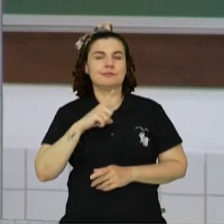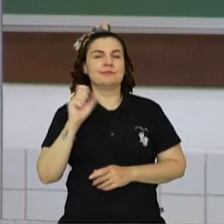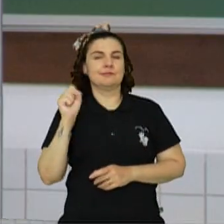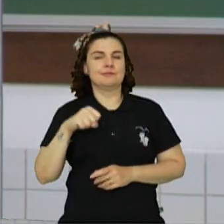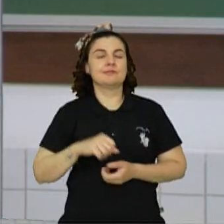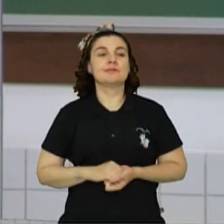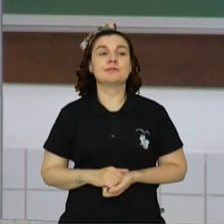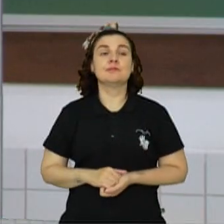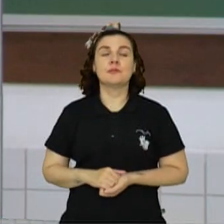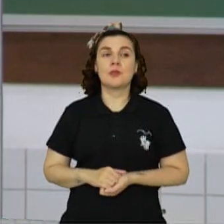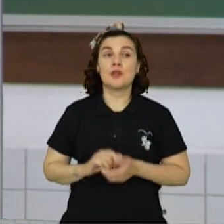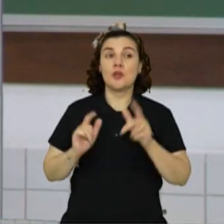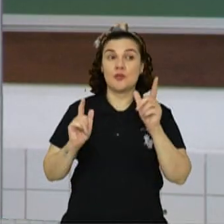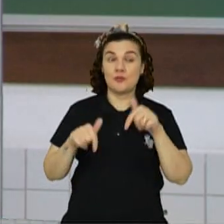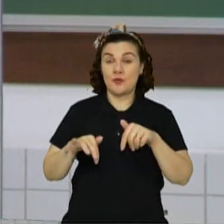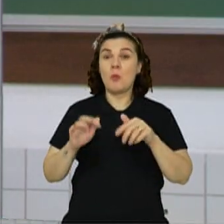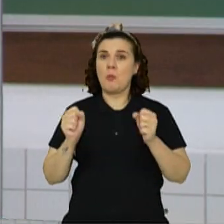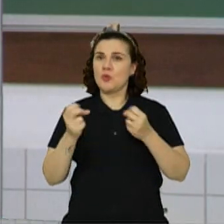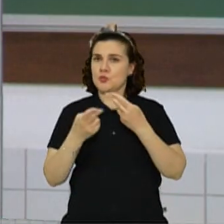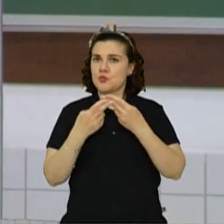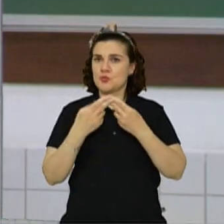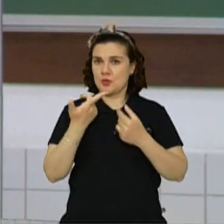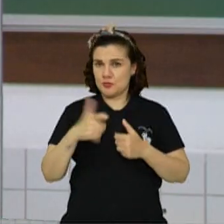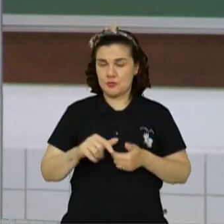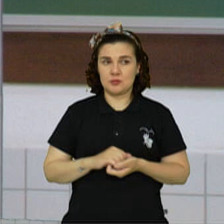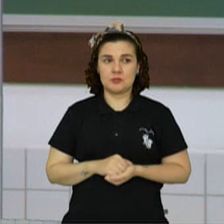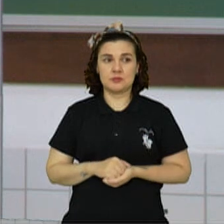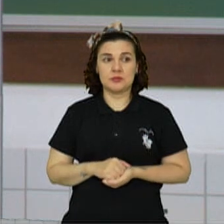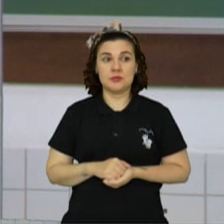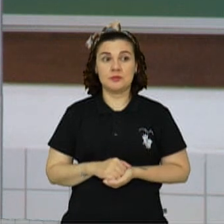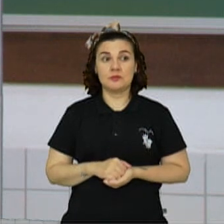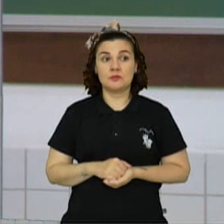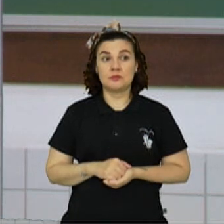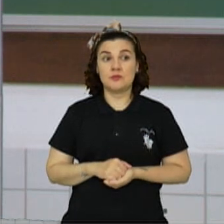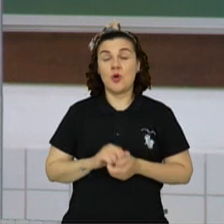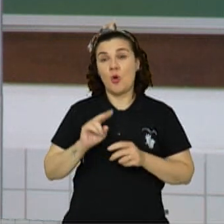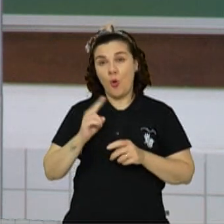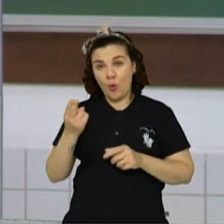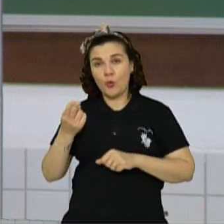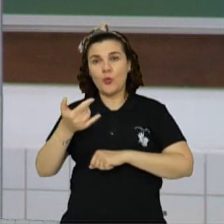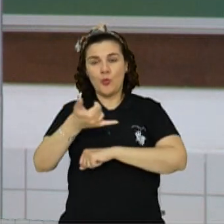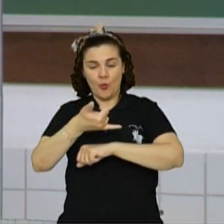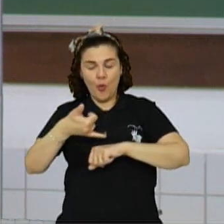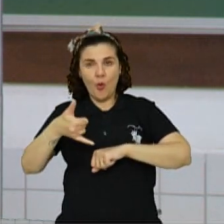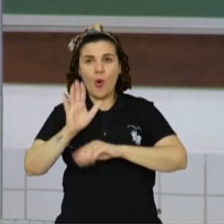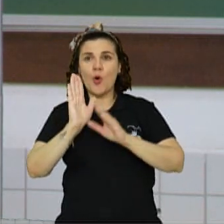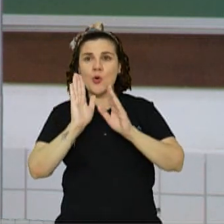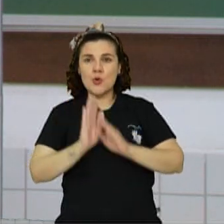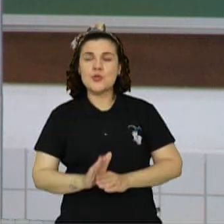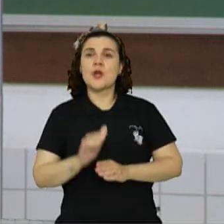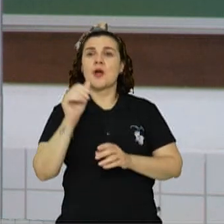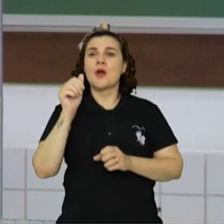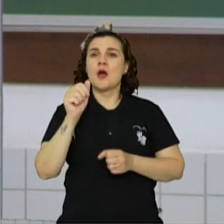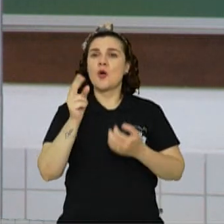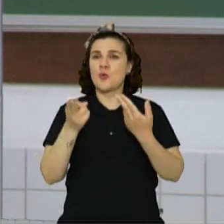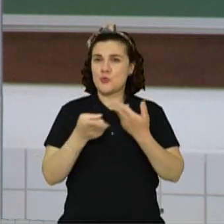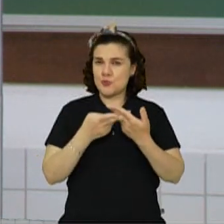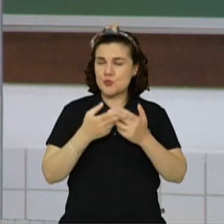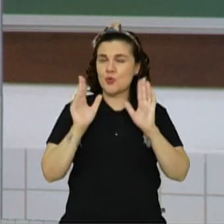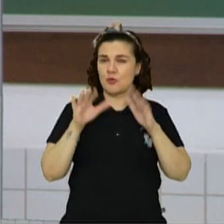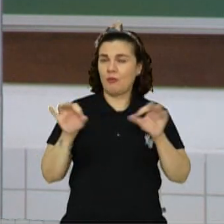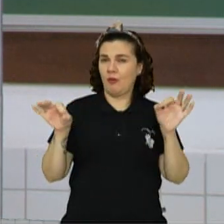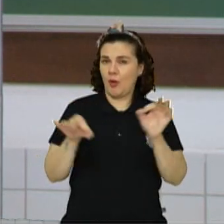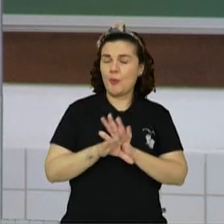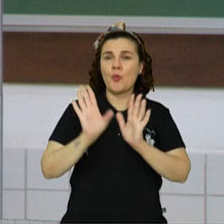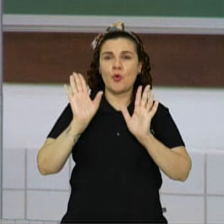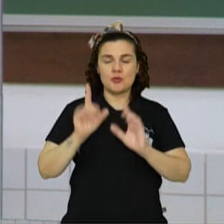esse material. Depois você pode, inclusive, reutilizá-lo. Eu também posso fazer com um óleo que já foi reutilizado. Sabe aquele óleo que a mãe vai jogar